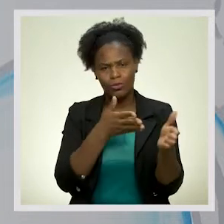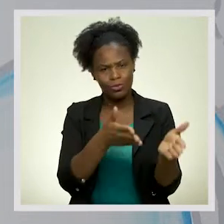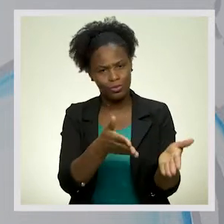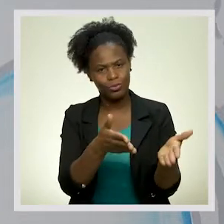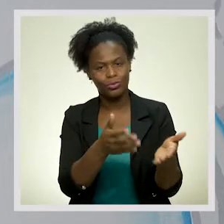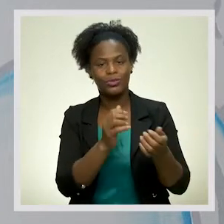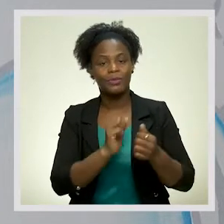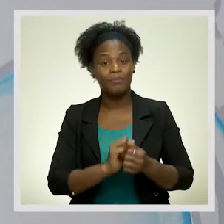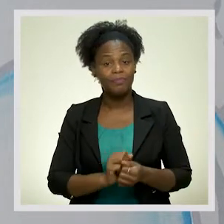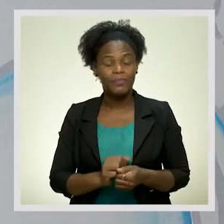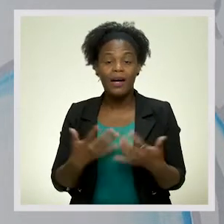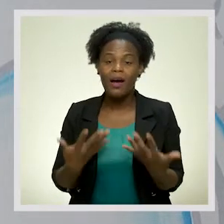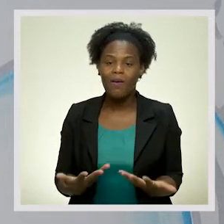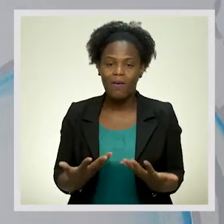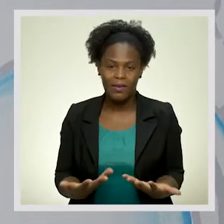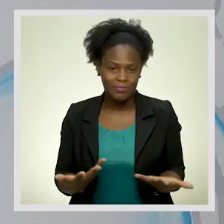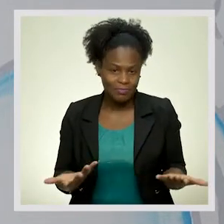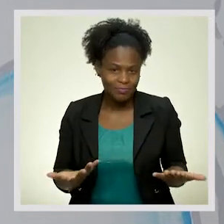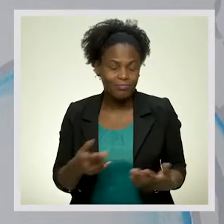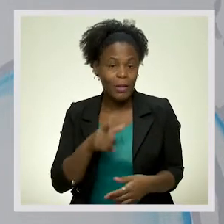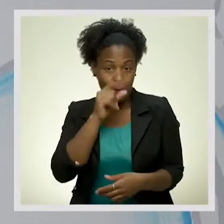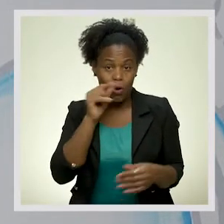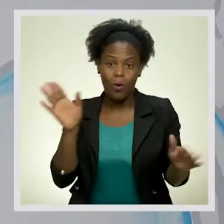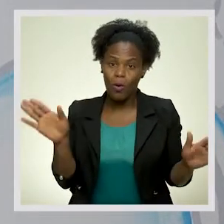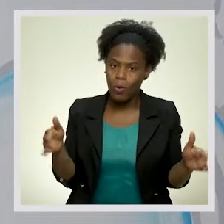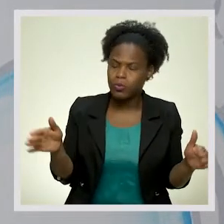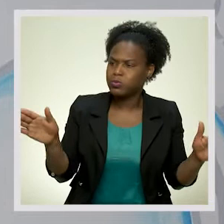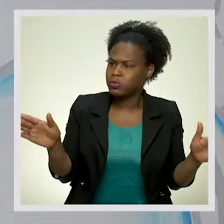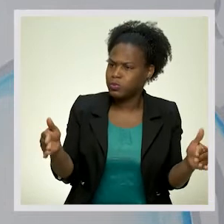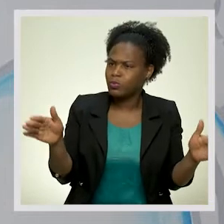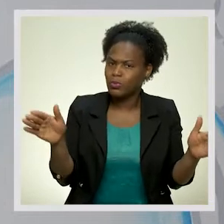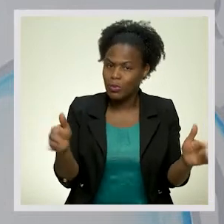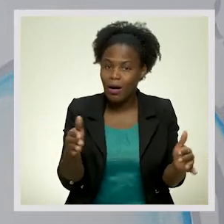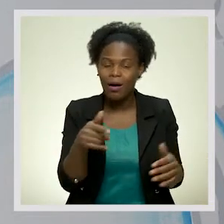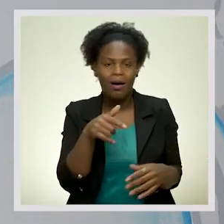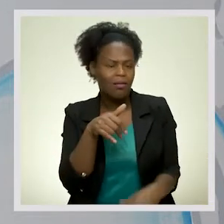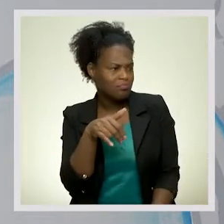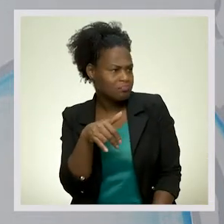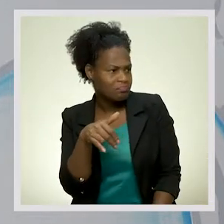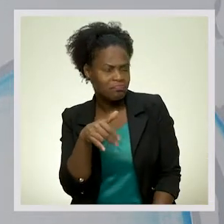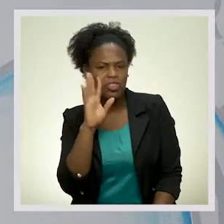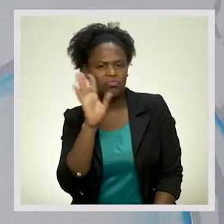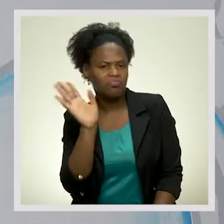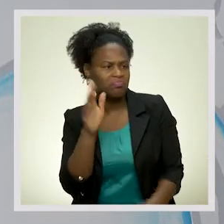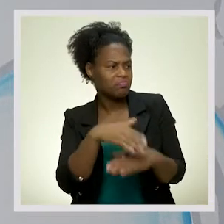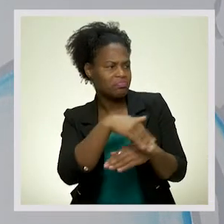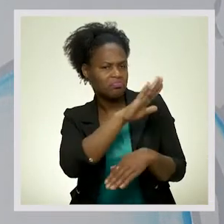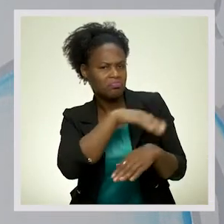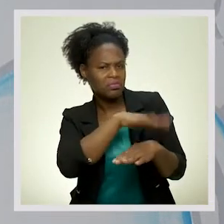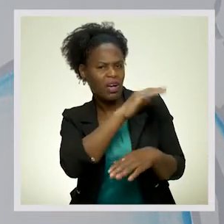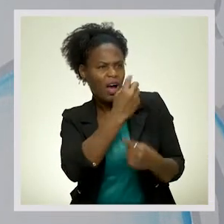agora? O pombo despediu-se da formiga. E, uns dias depois, o que é que